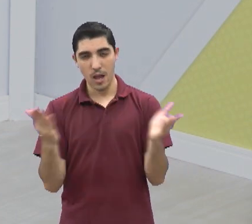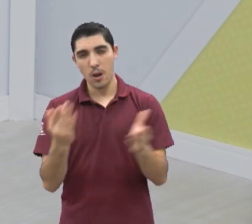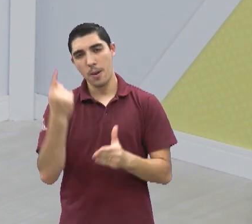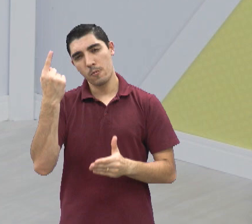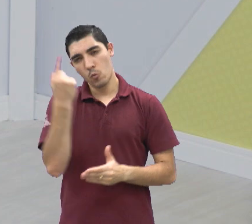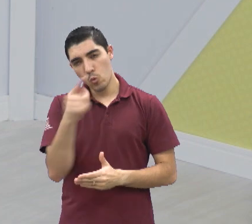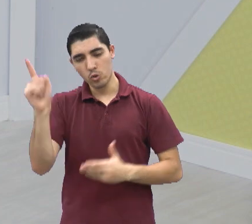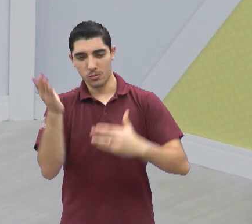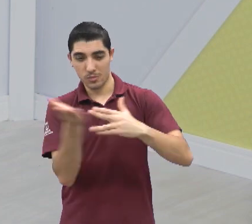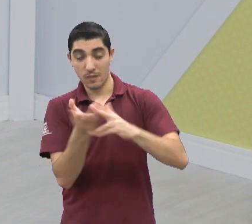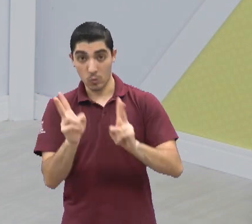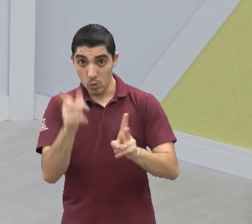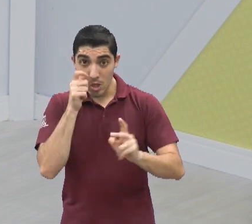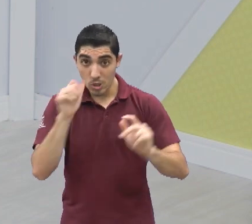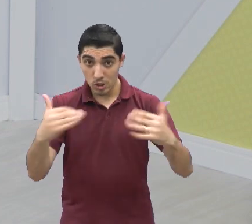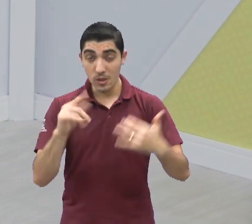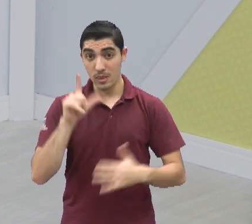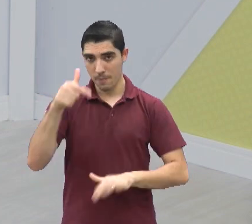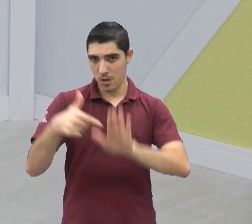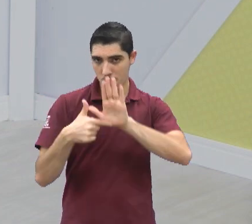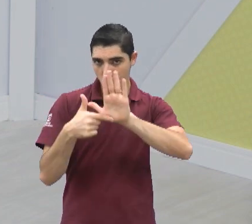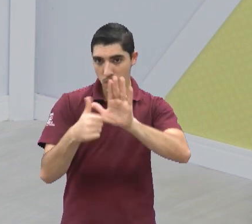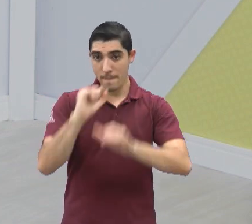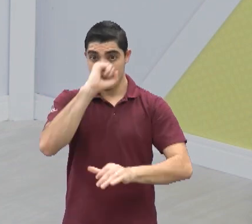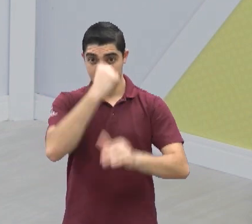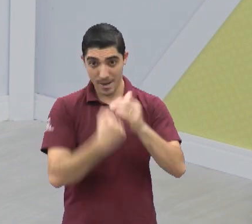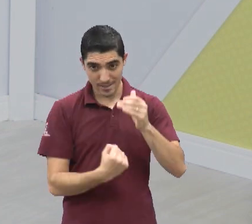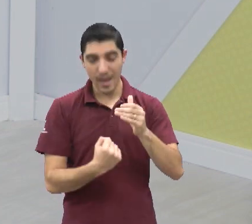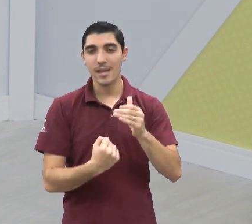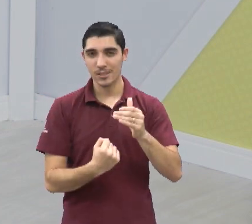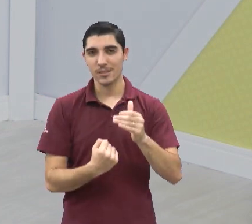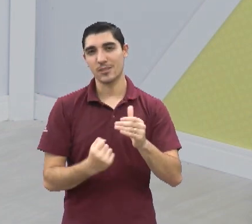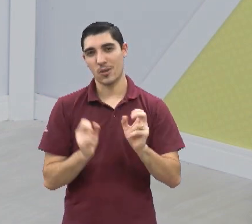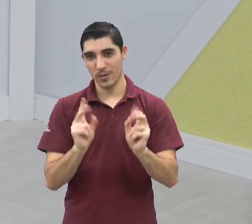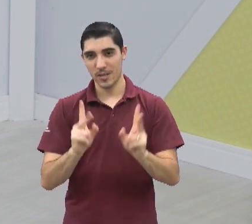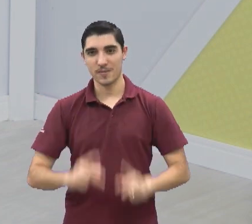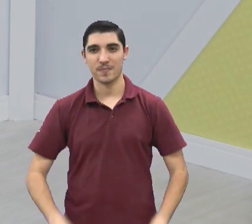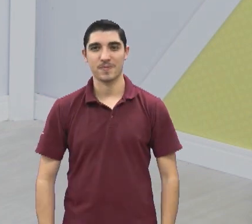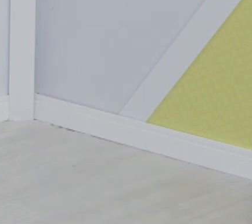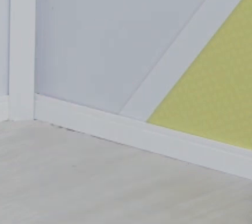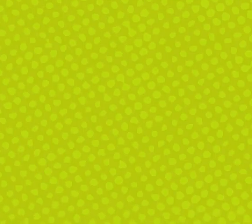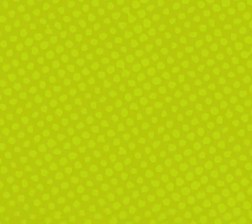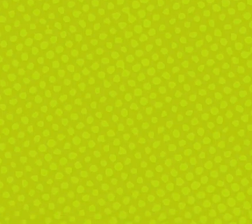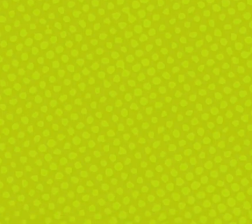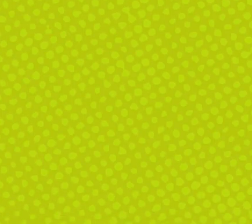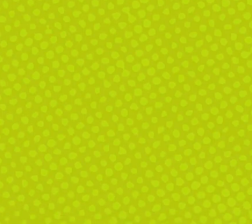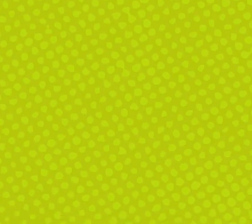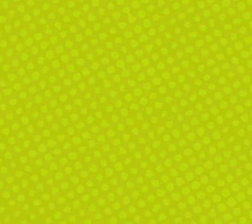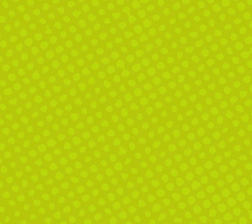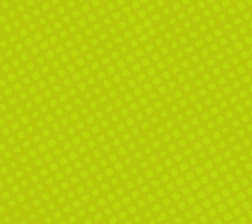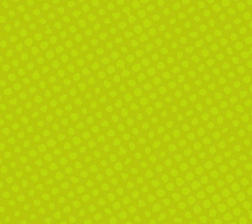último intervalo do dia, não sai daí, na volta tem basquete em destaque para você. Já voltamos.